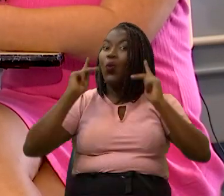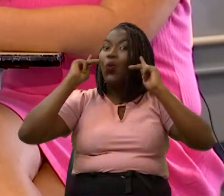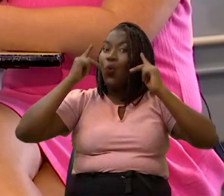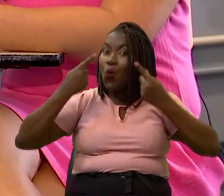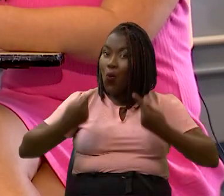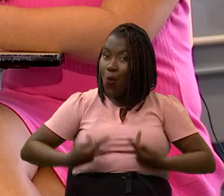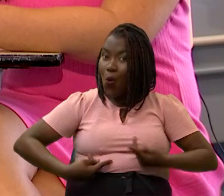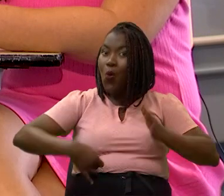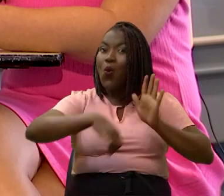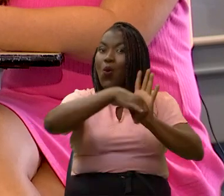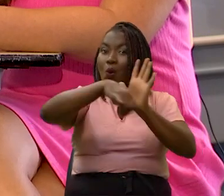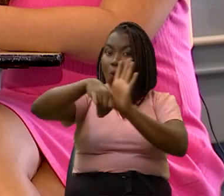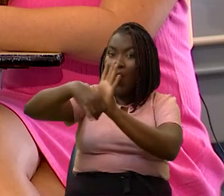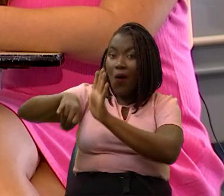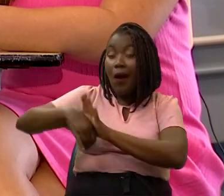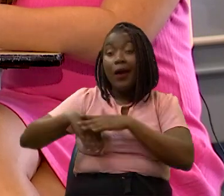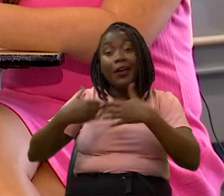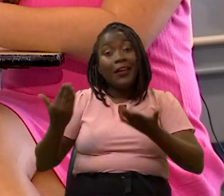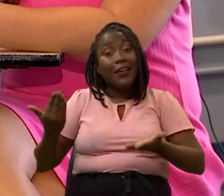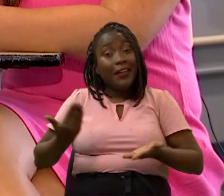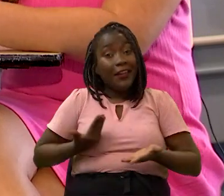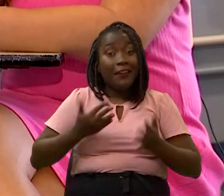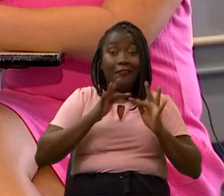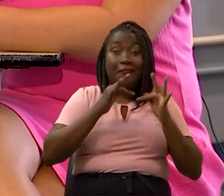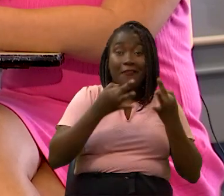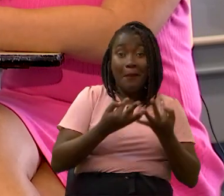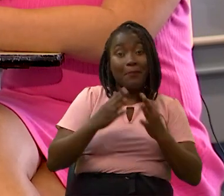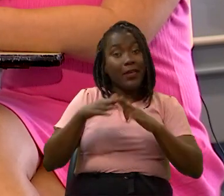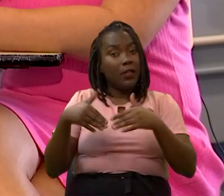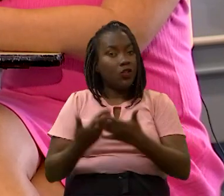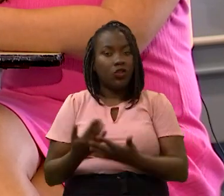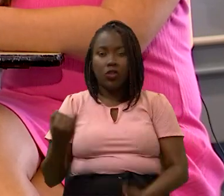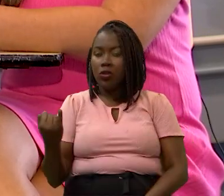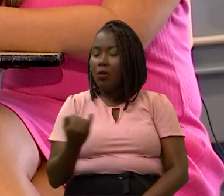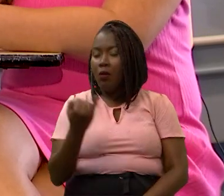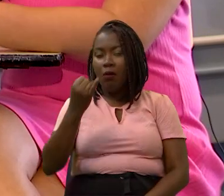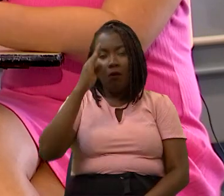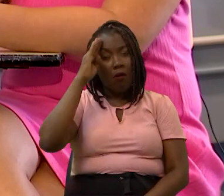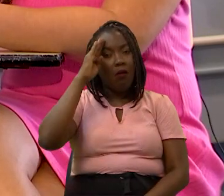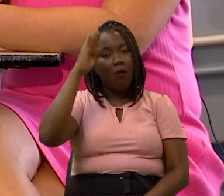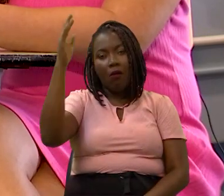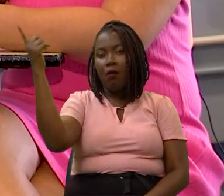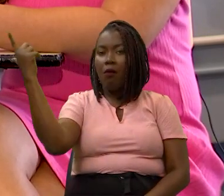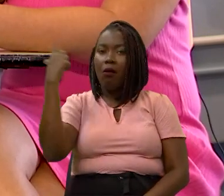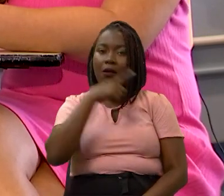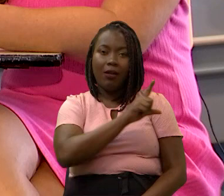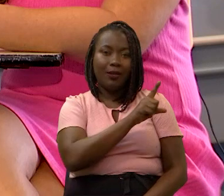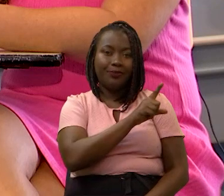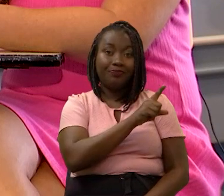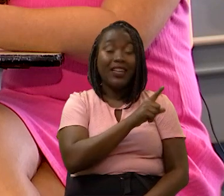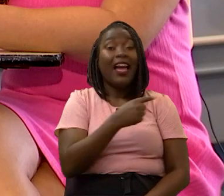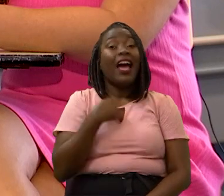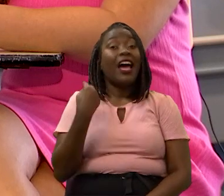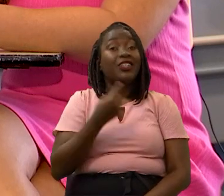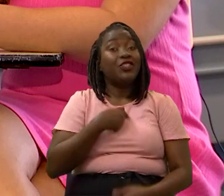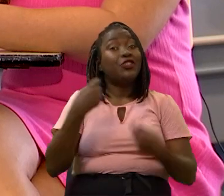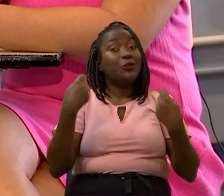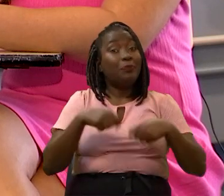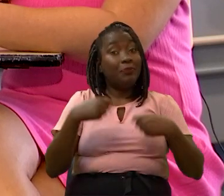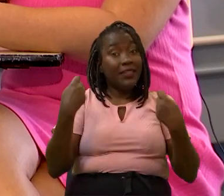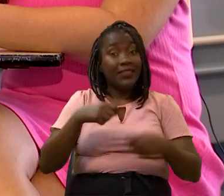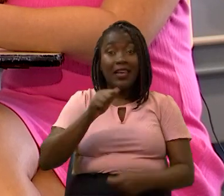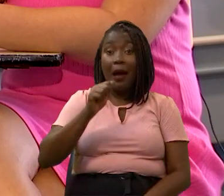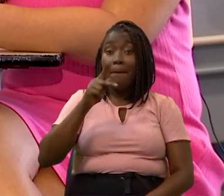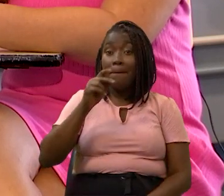de humanização de sujeitos. Então, a parceria entre família e escola é fundamental para que a gente tenha êxito. A gente